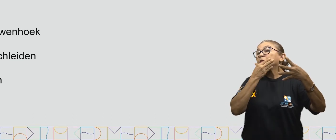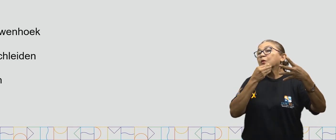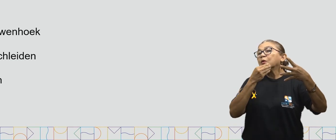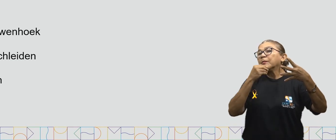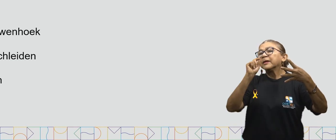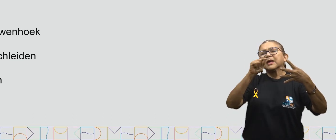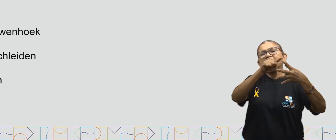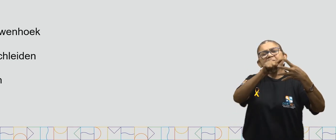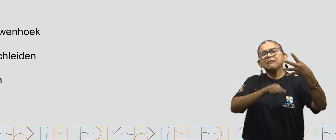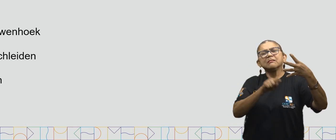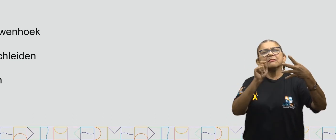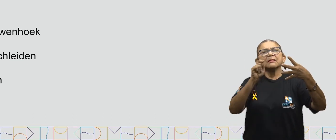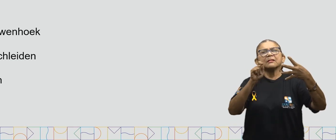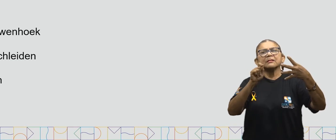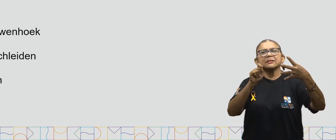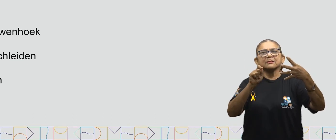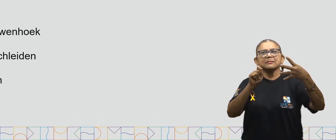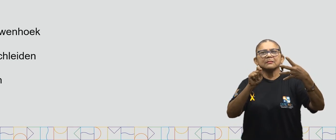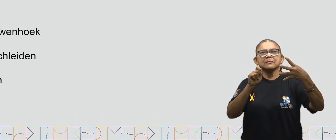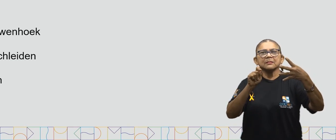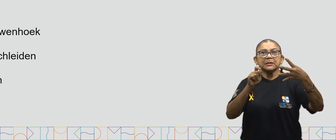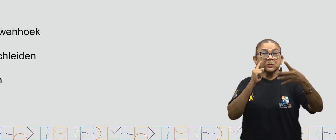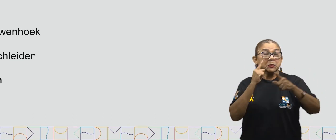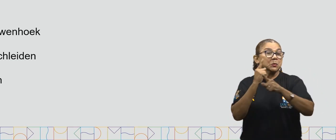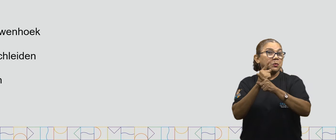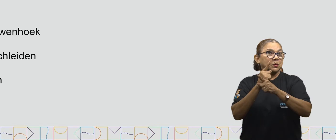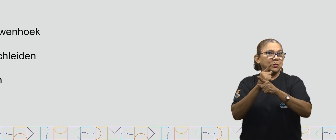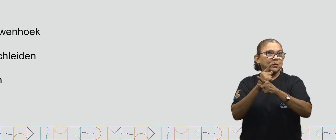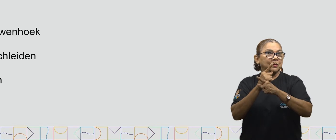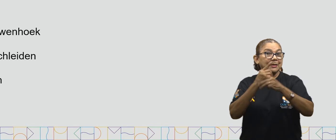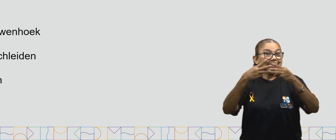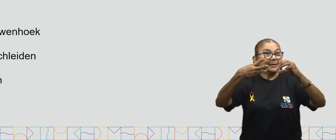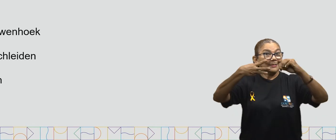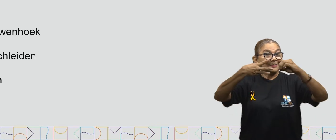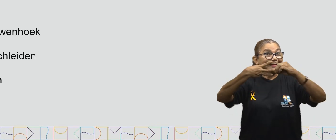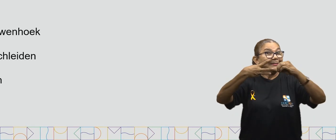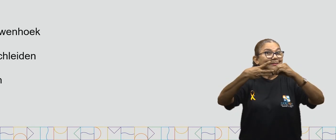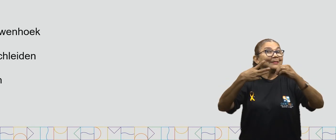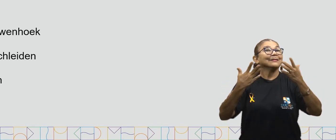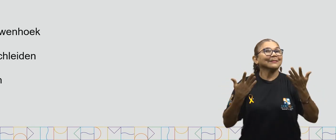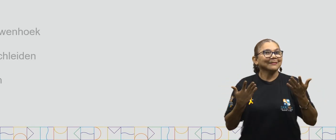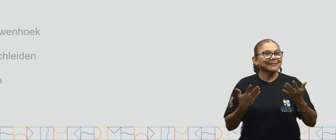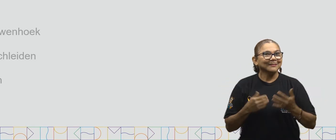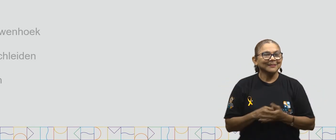Theodor Schwann. Ou E, Robert Hooke. Vamos ver a alternativa correta?